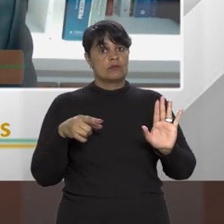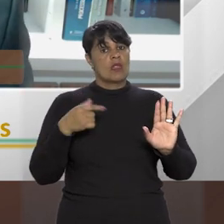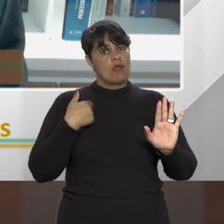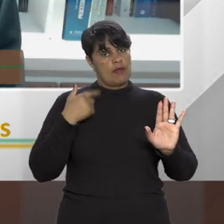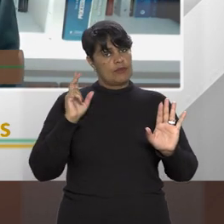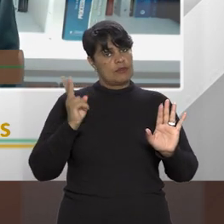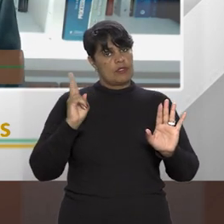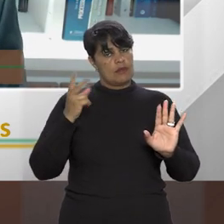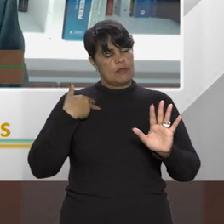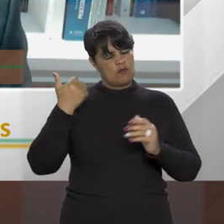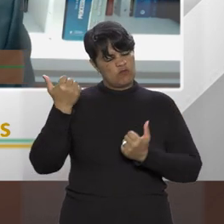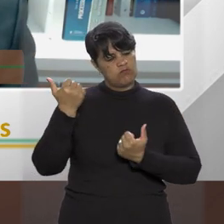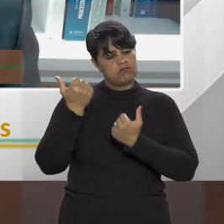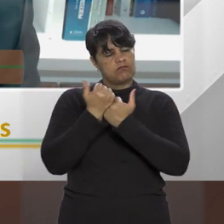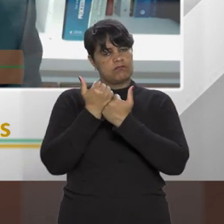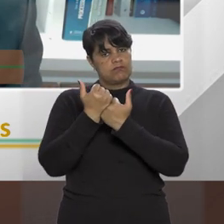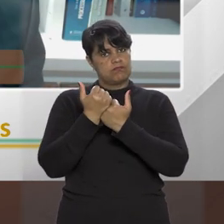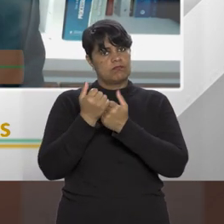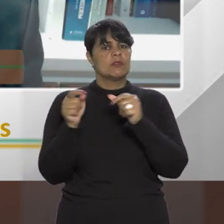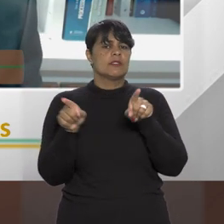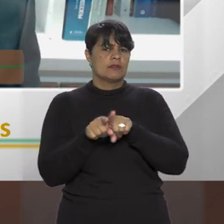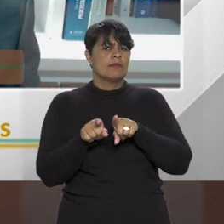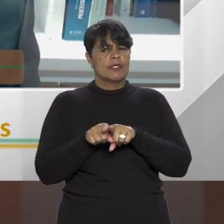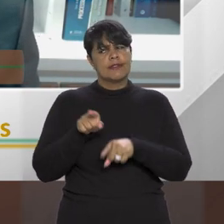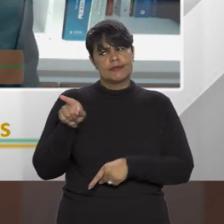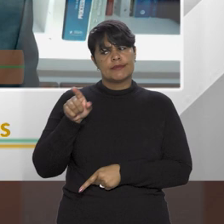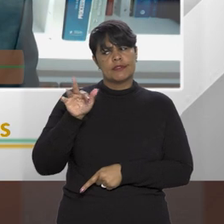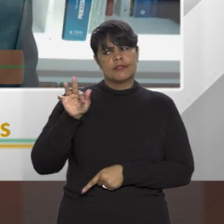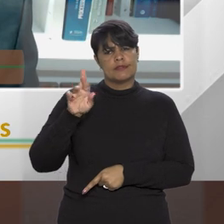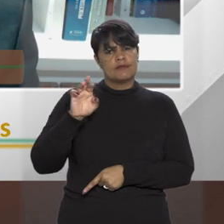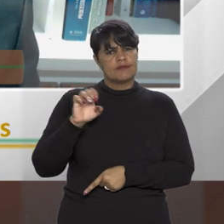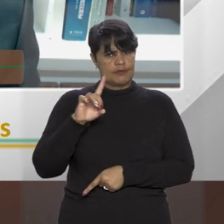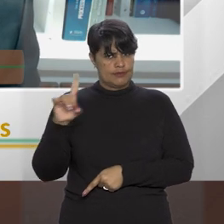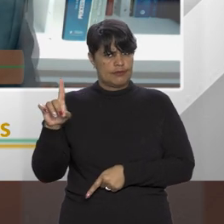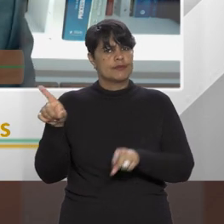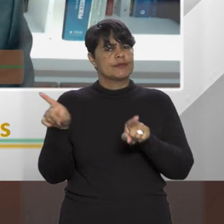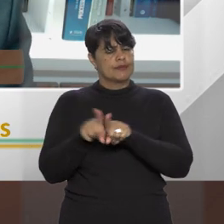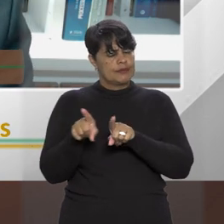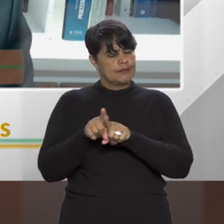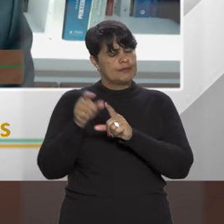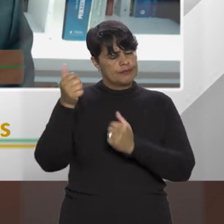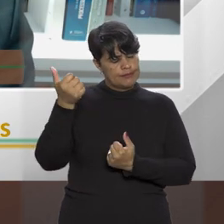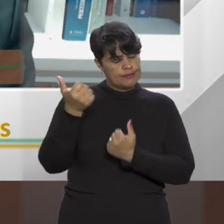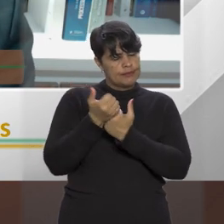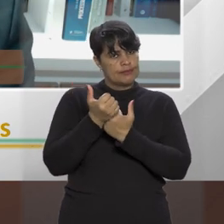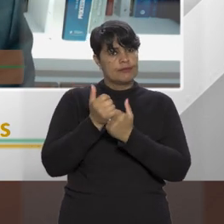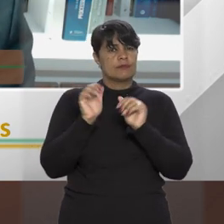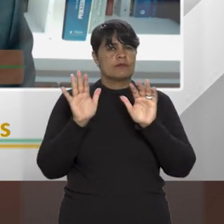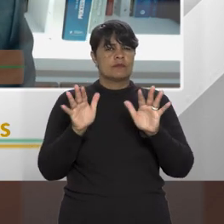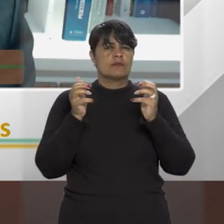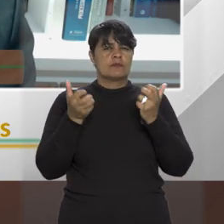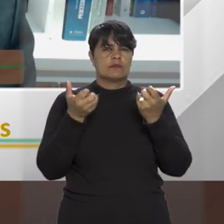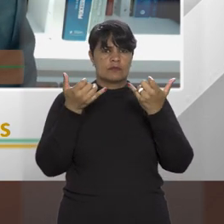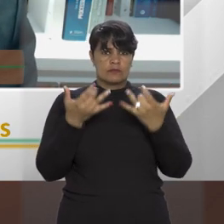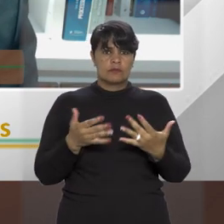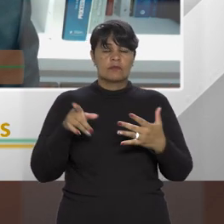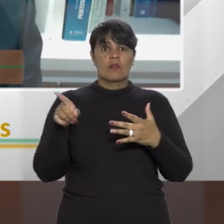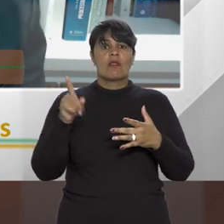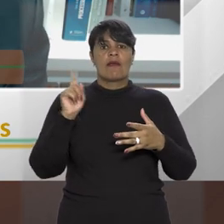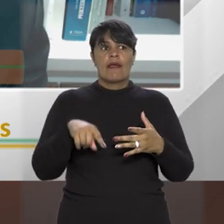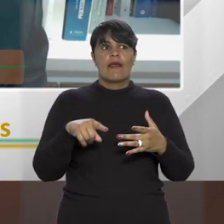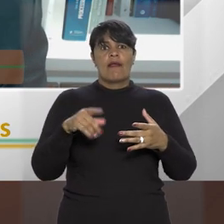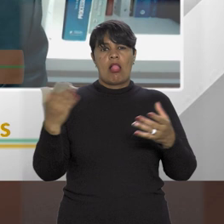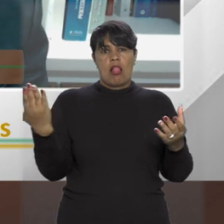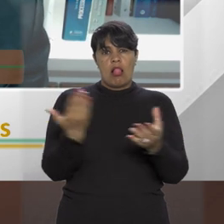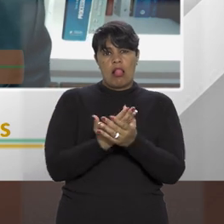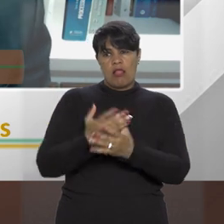que acessar a justiça não significa entrar com uma demanda no Poder Judiciário. Talvez a gente tenha que pensar na porta do judiciário